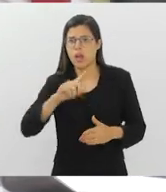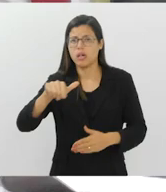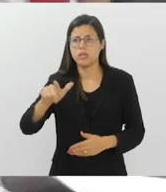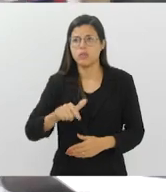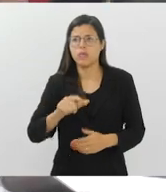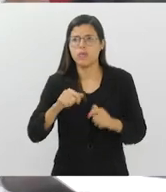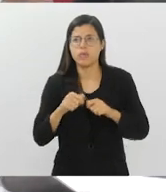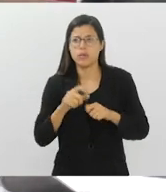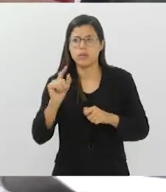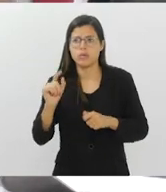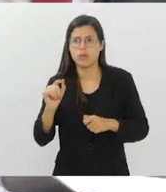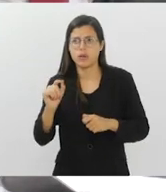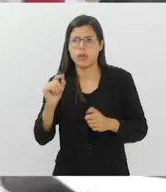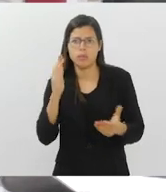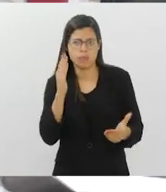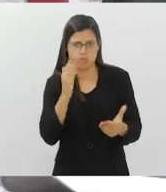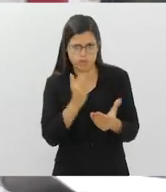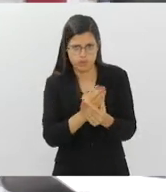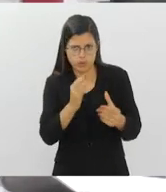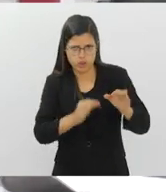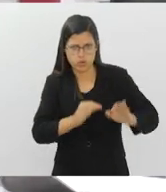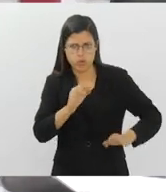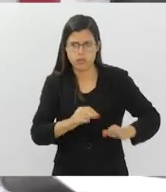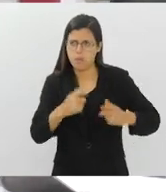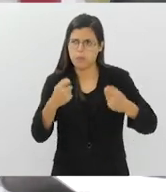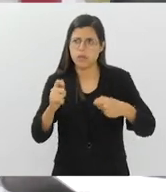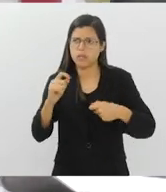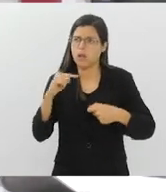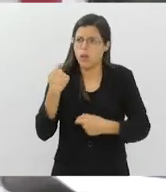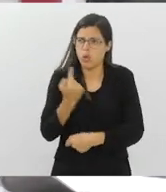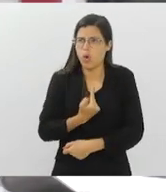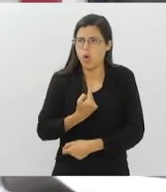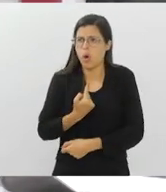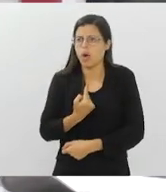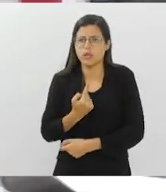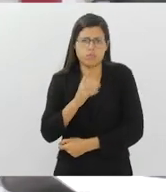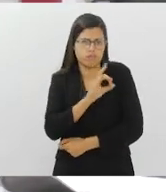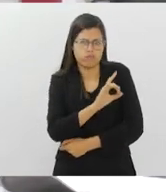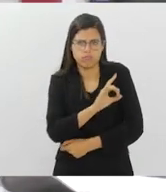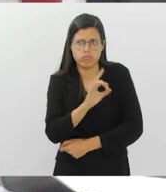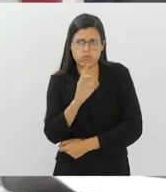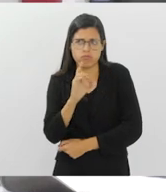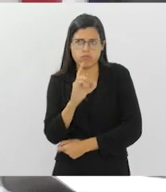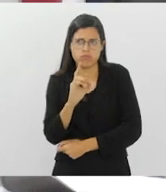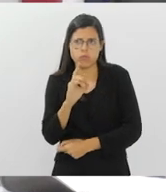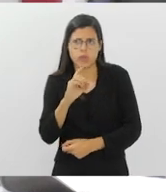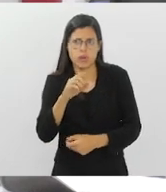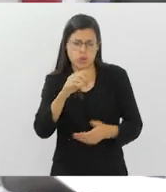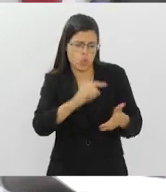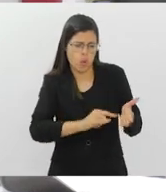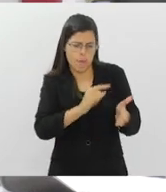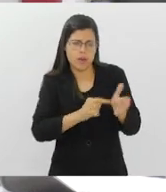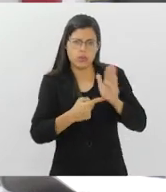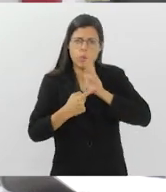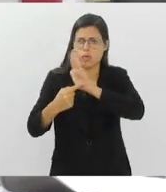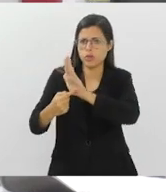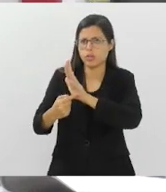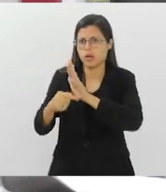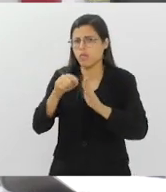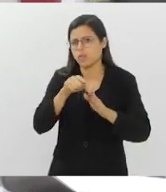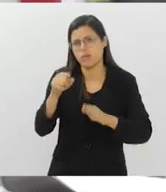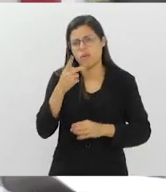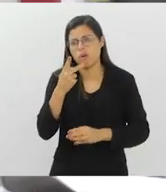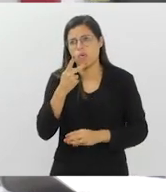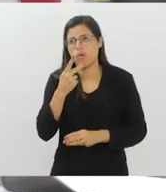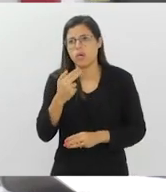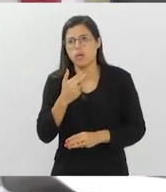gente faz? Vamos para a justiça? Não precisa. Eu, nós, temos, qualquer um, pegar o documento dizendo, olha, você falou que não ia cancelar, pode reverter,